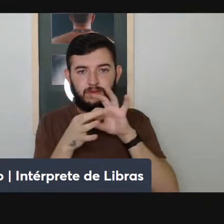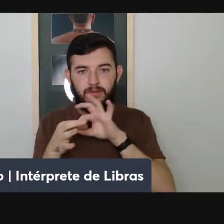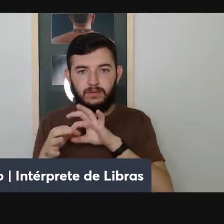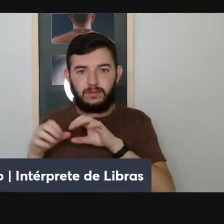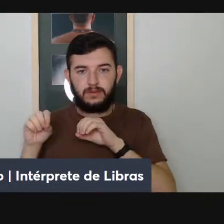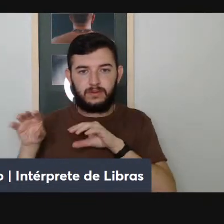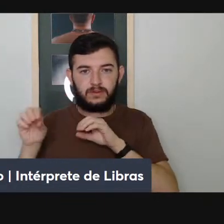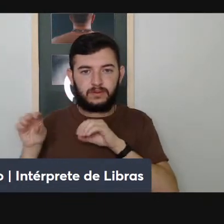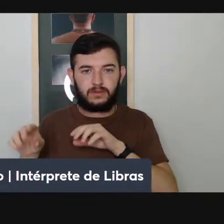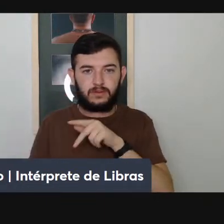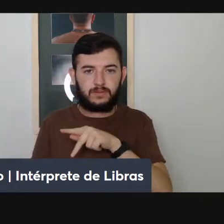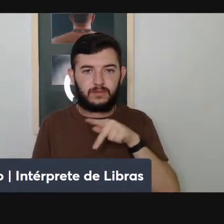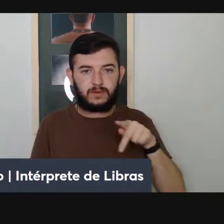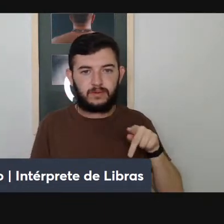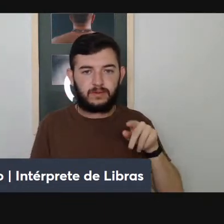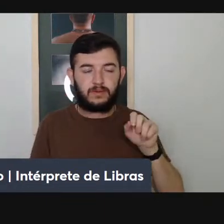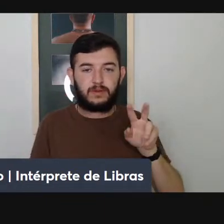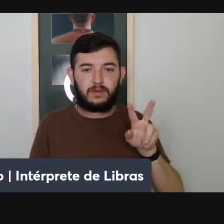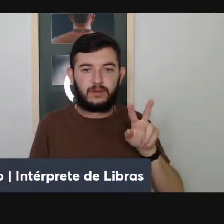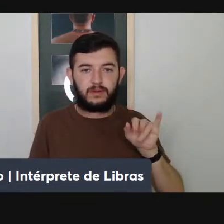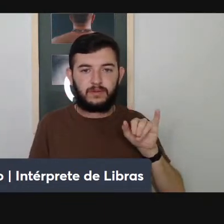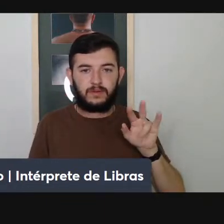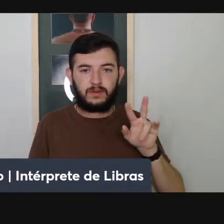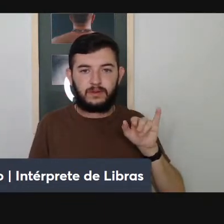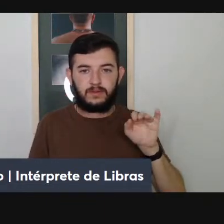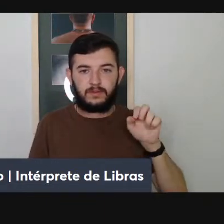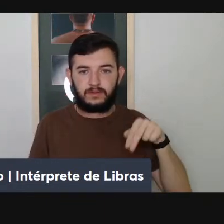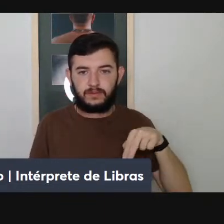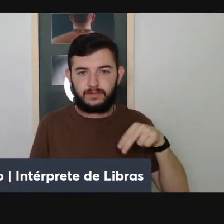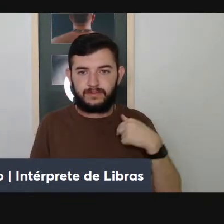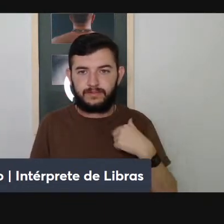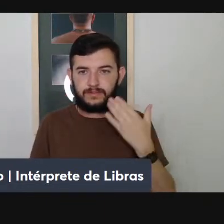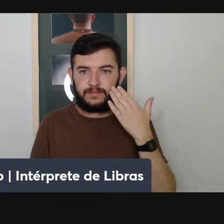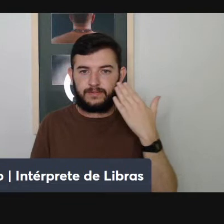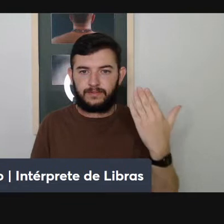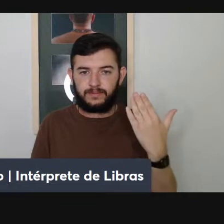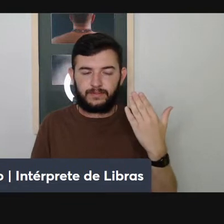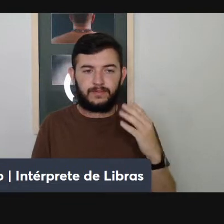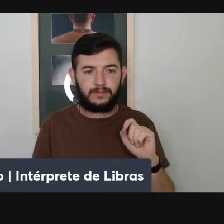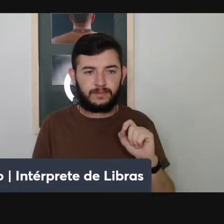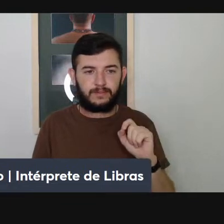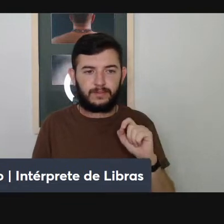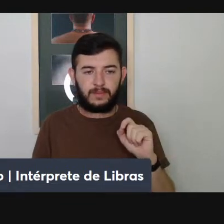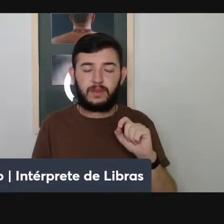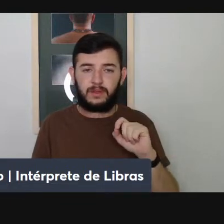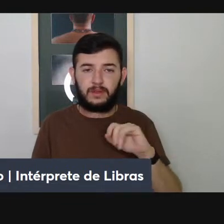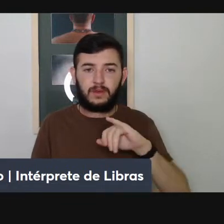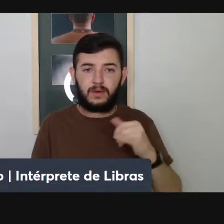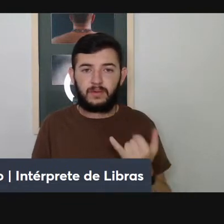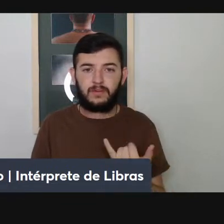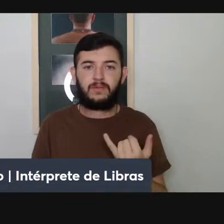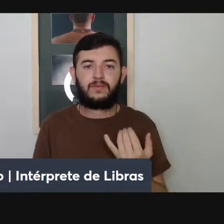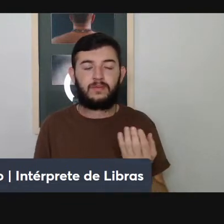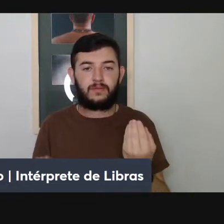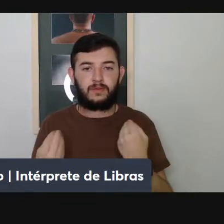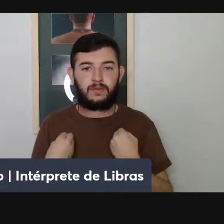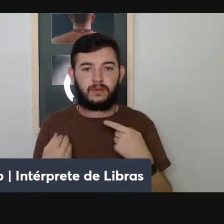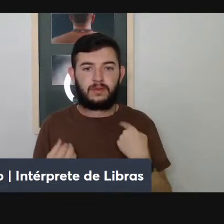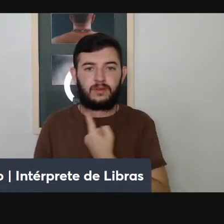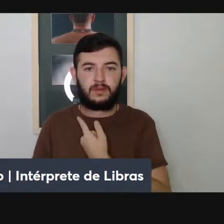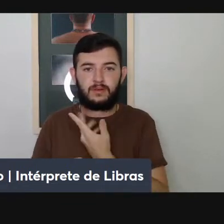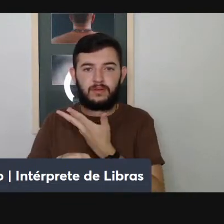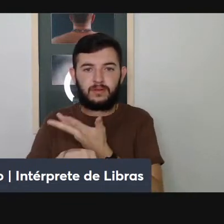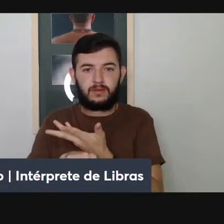Vivian Weller. Já quero aqui de antemão agradecer o espaço que a professora nos cedeu junto à disciplina